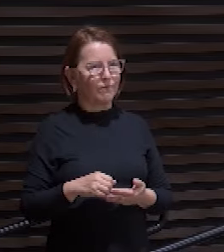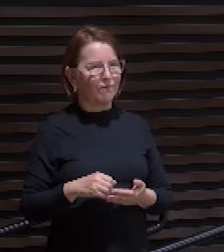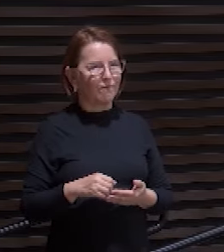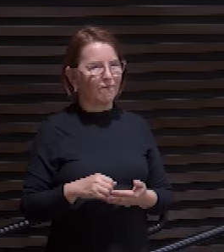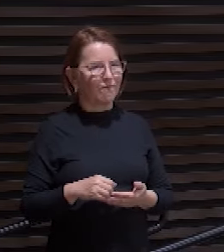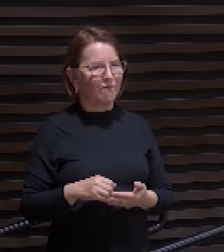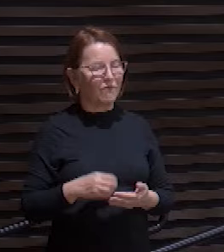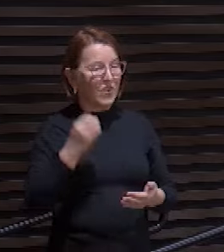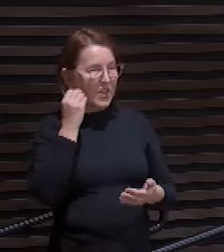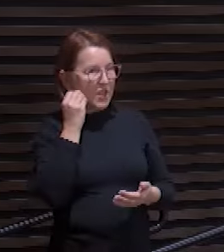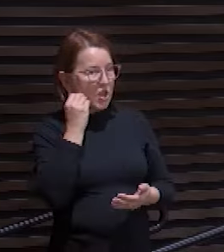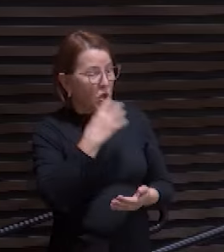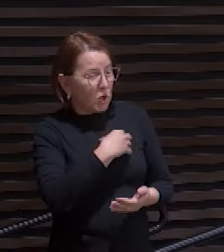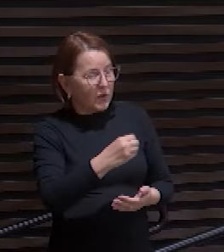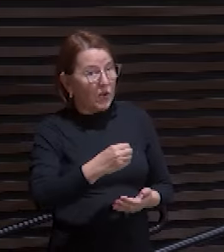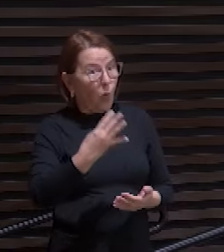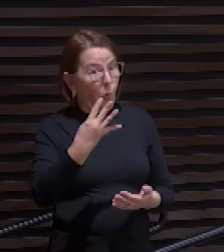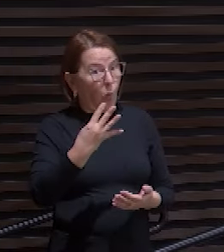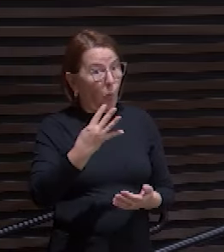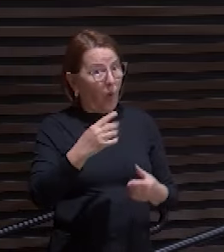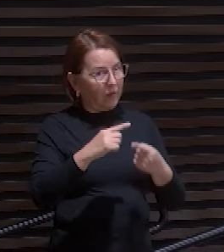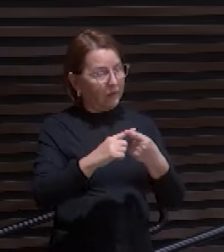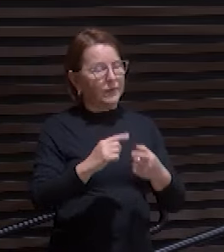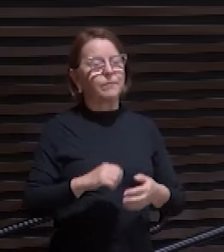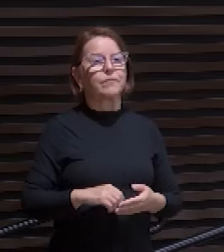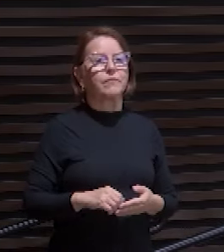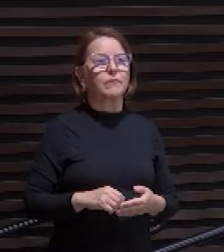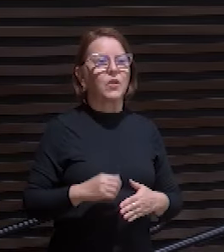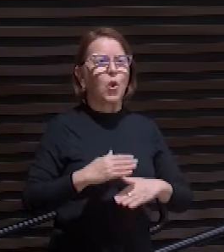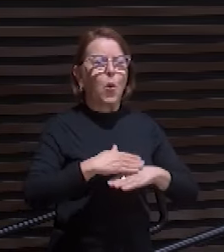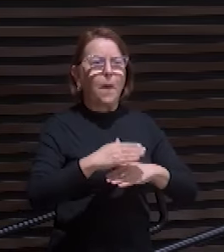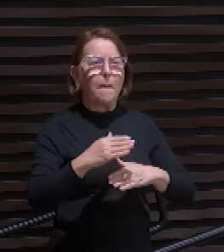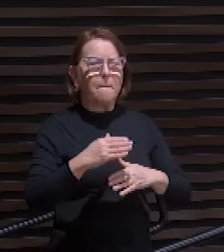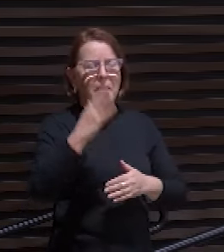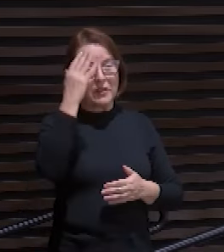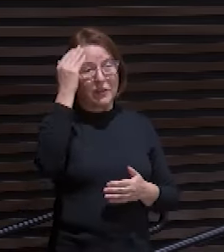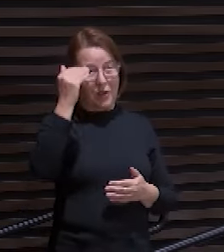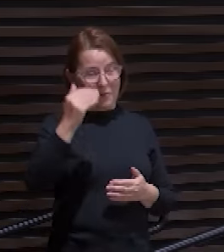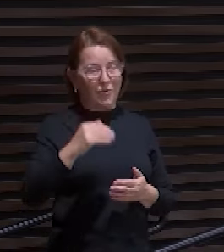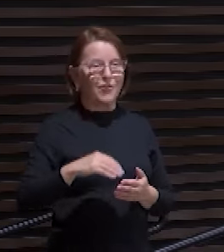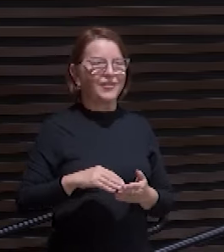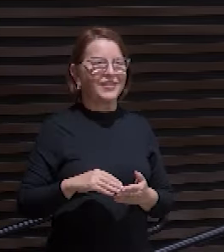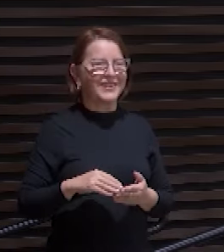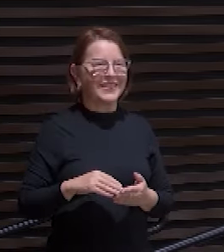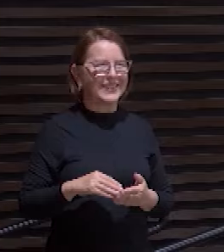E o mais famoso é o príncipe dos pecadores,